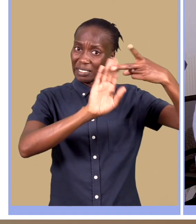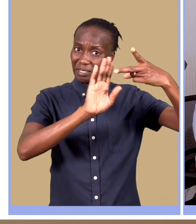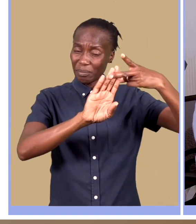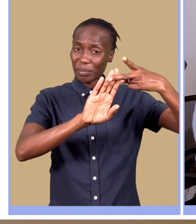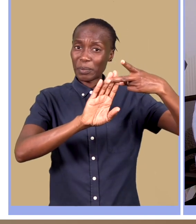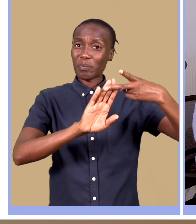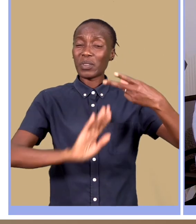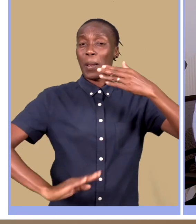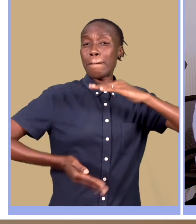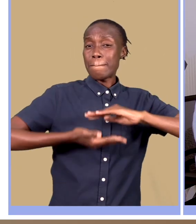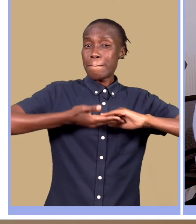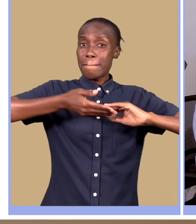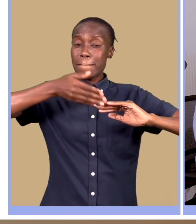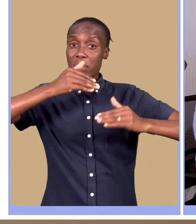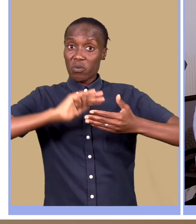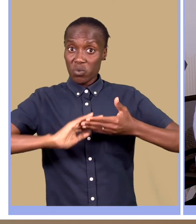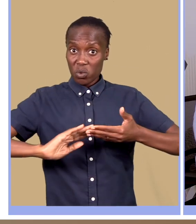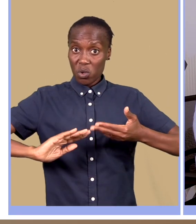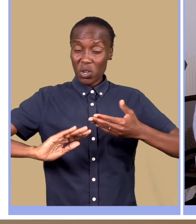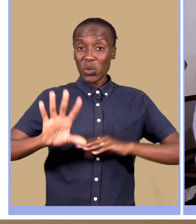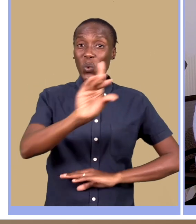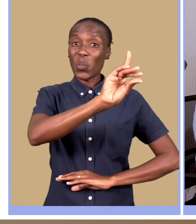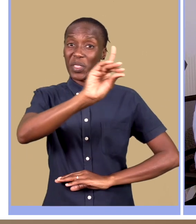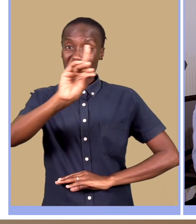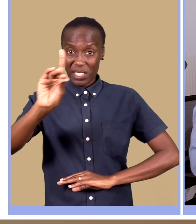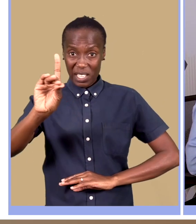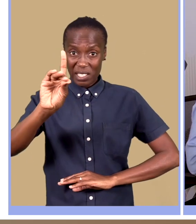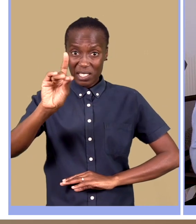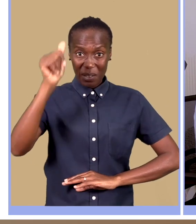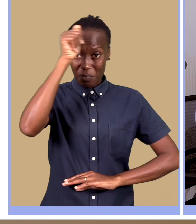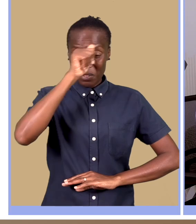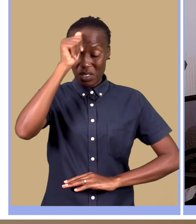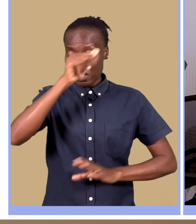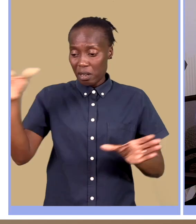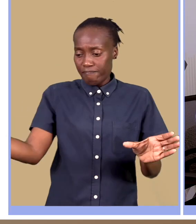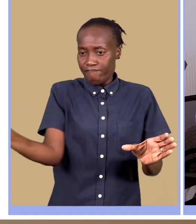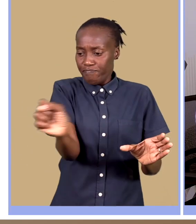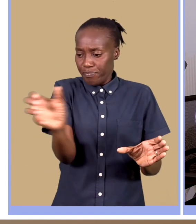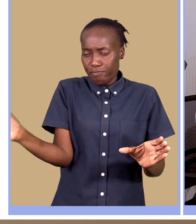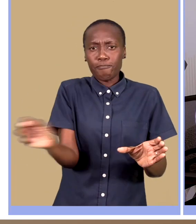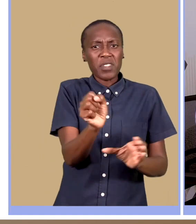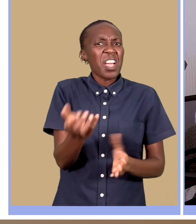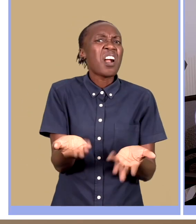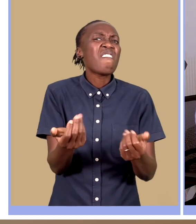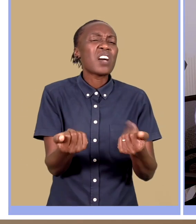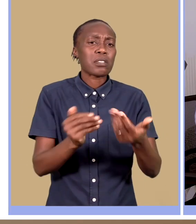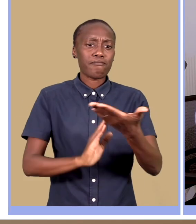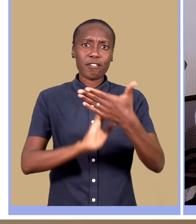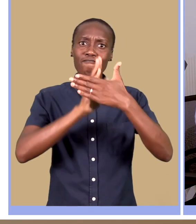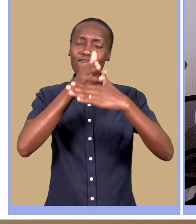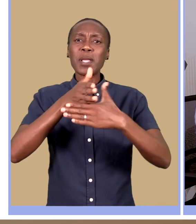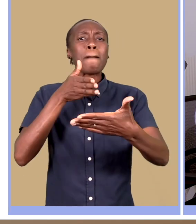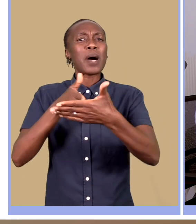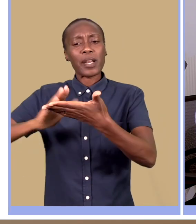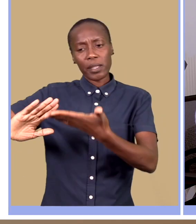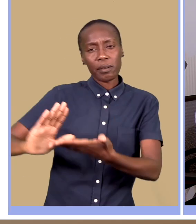de docentes com deficiência e a despoletar esse interesse dentro da academia